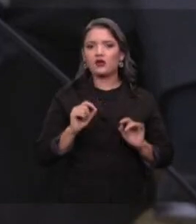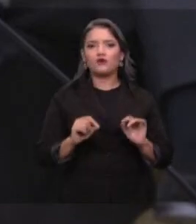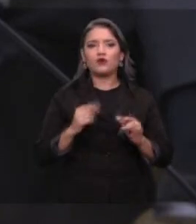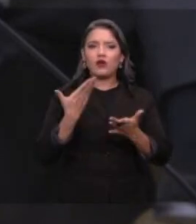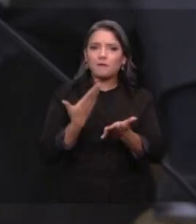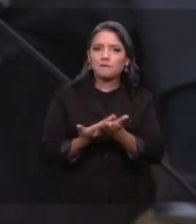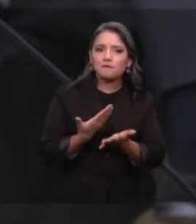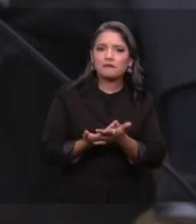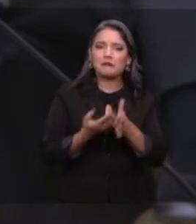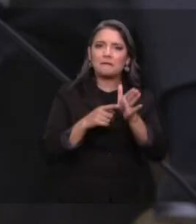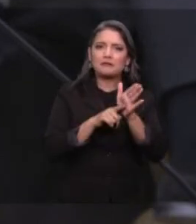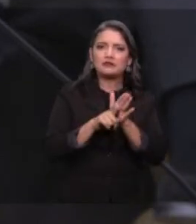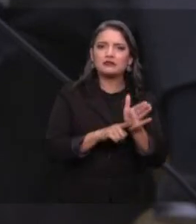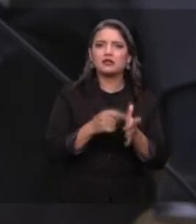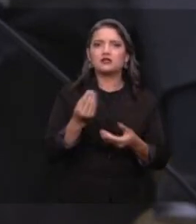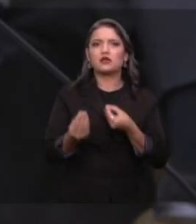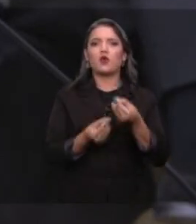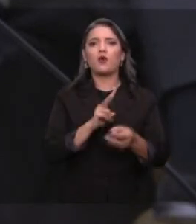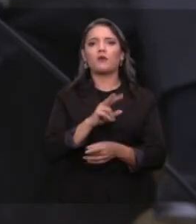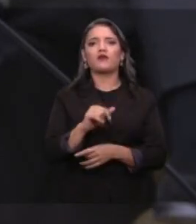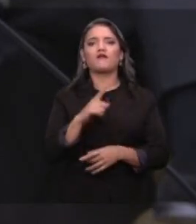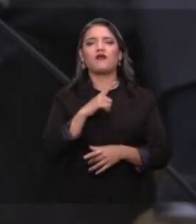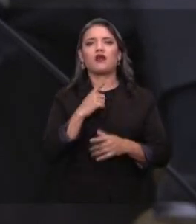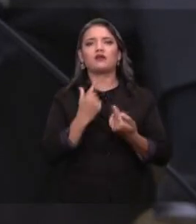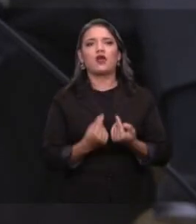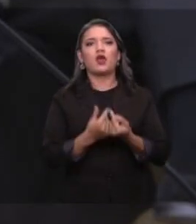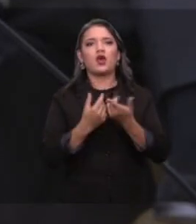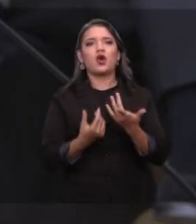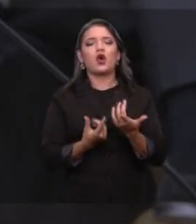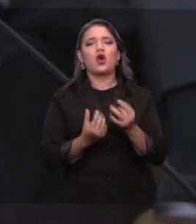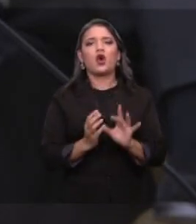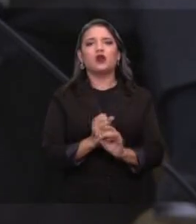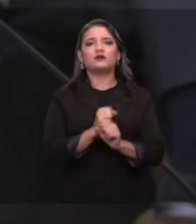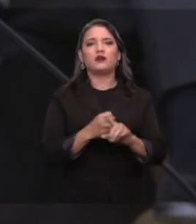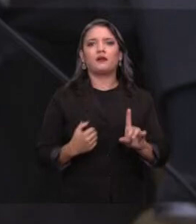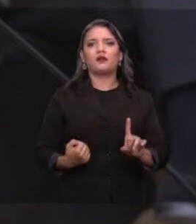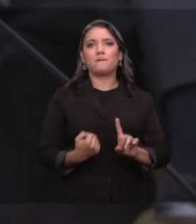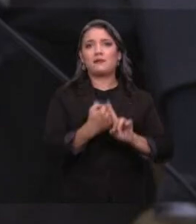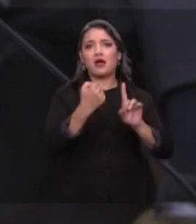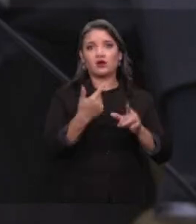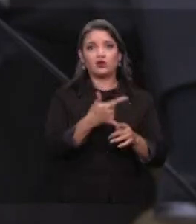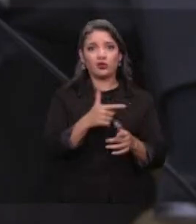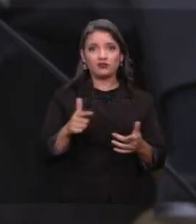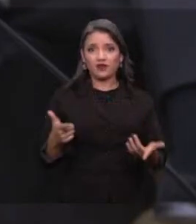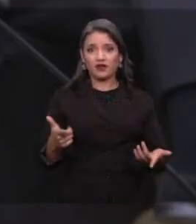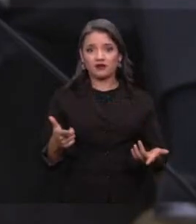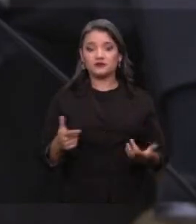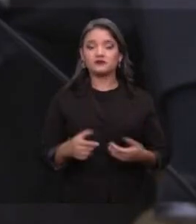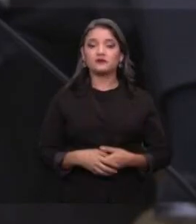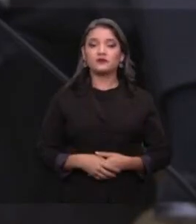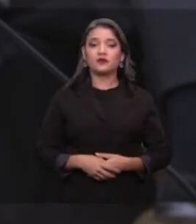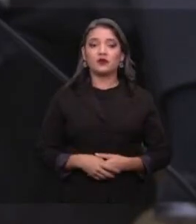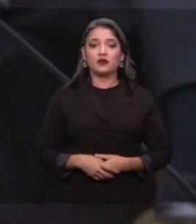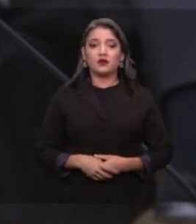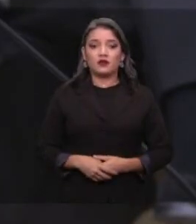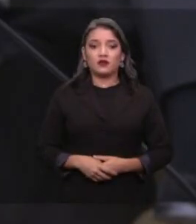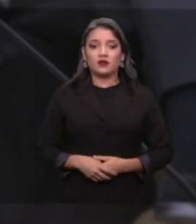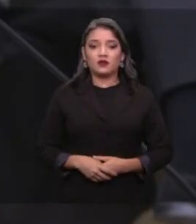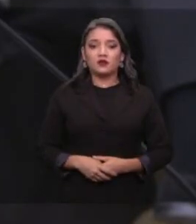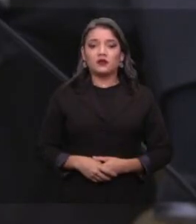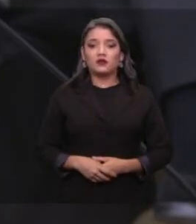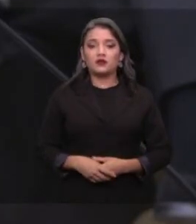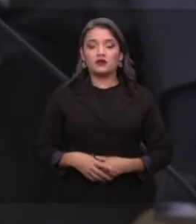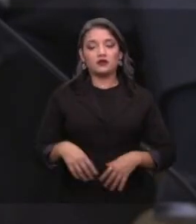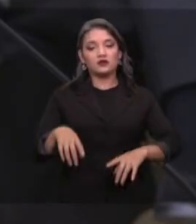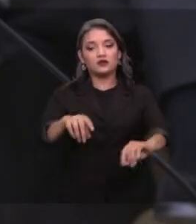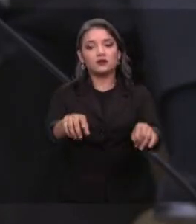devido estudo a respeito do impacto orçamentário e financeiro. E há bastantes estudos a